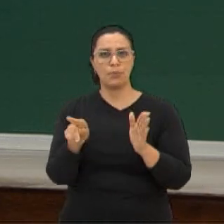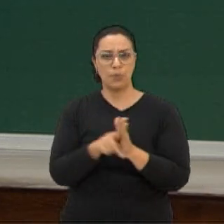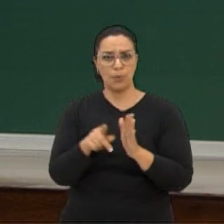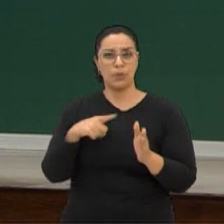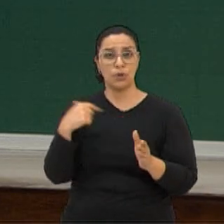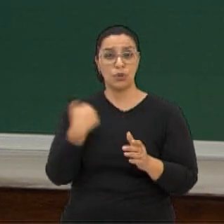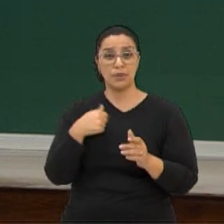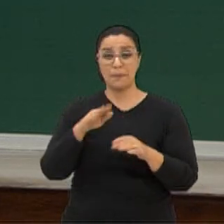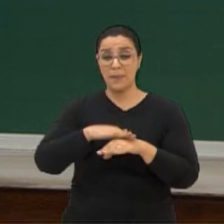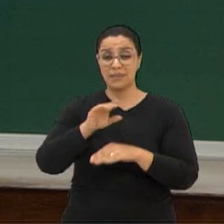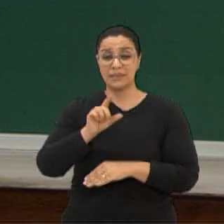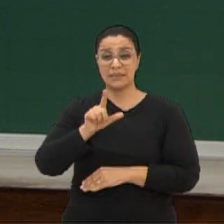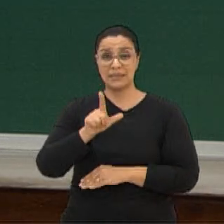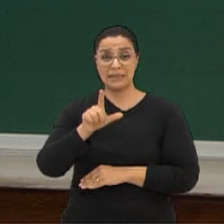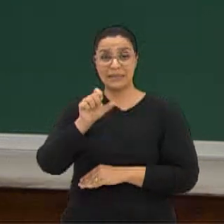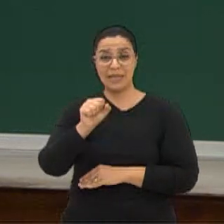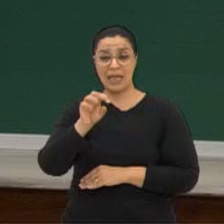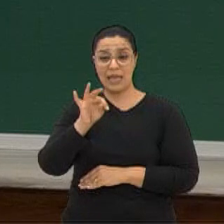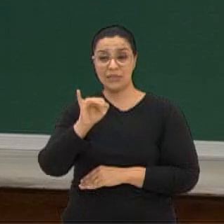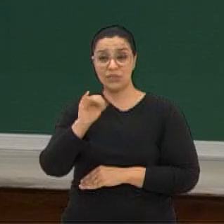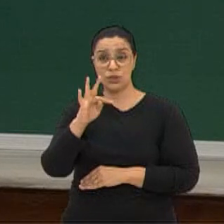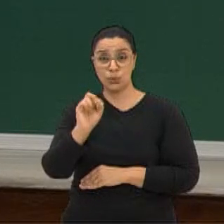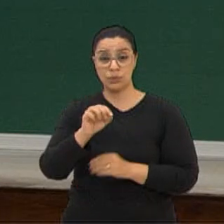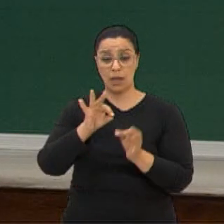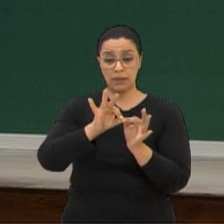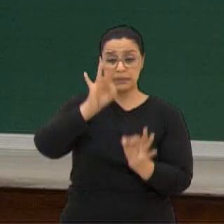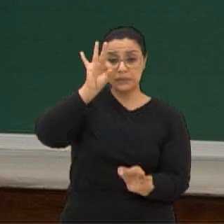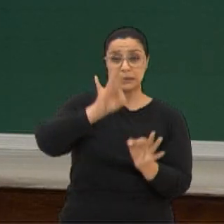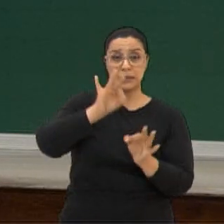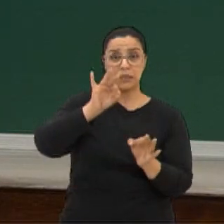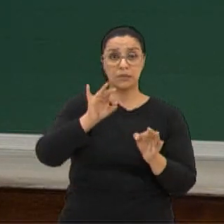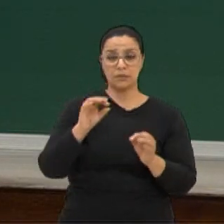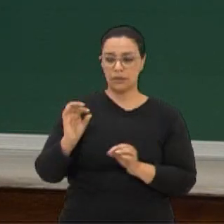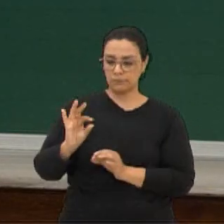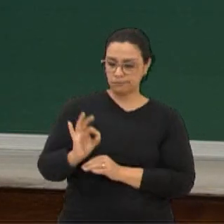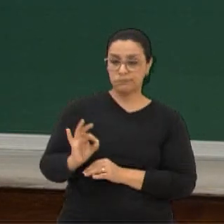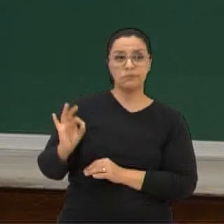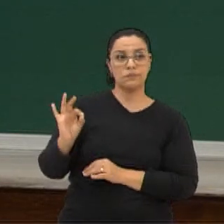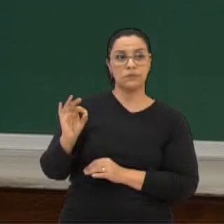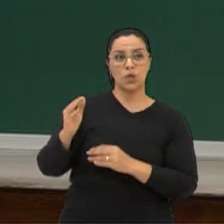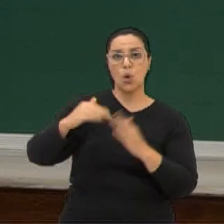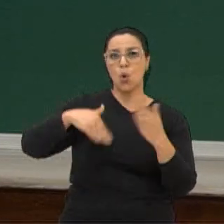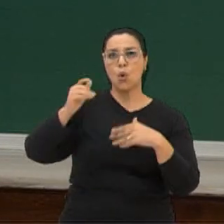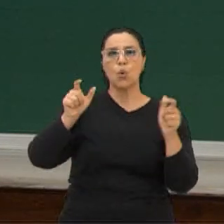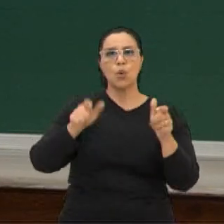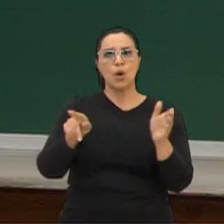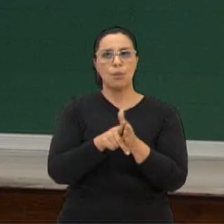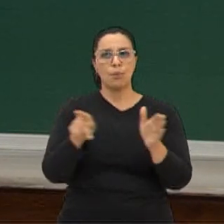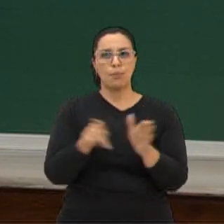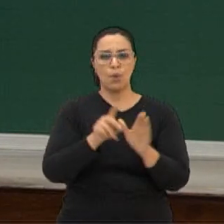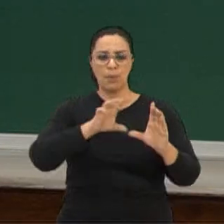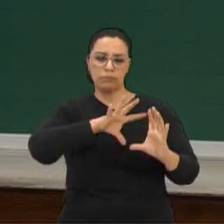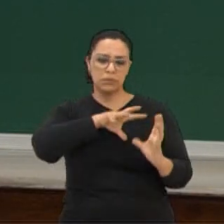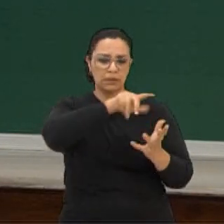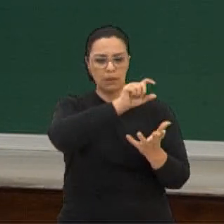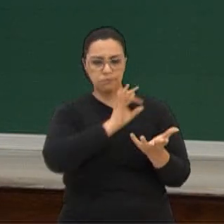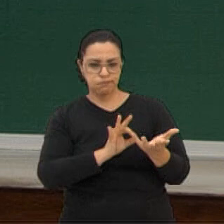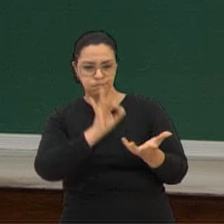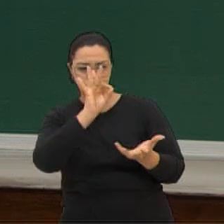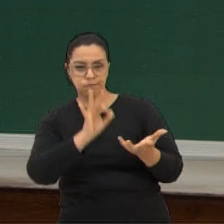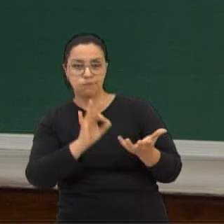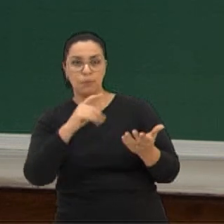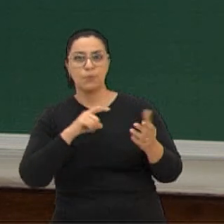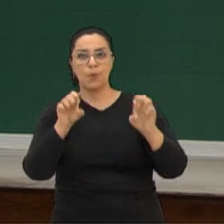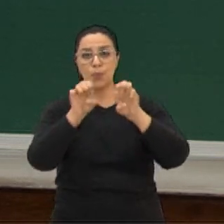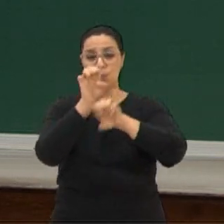latitude aumenta, o que é latitude? Distância em graus entre um ponto qualquer da superfície terrestre e a